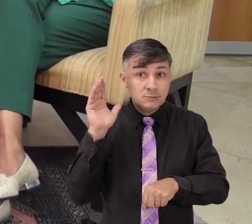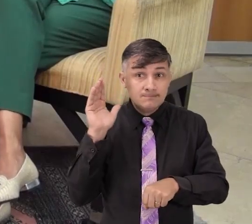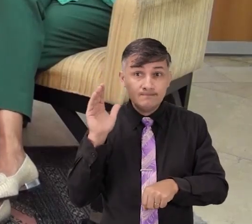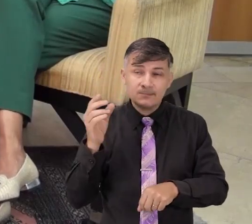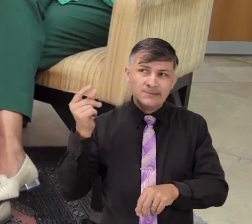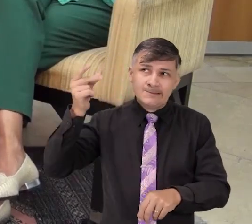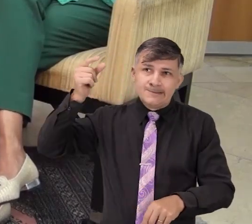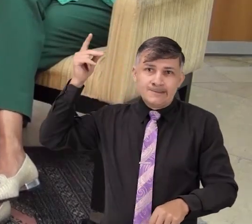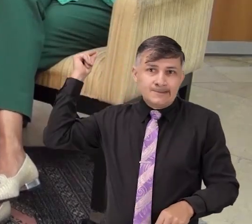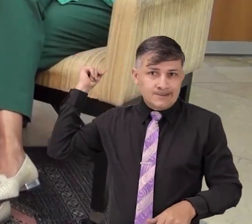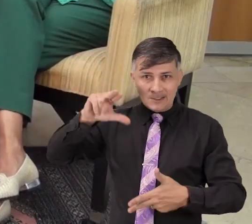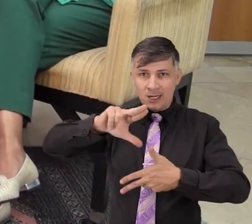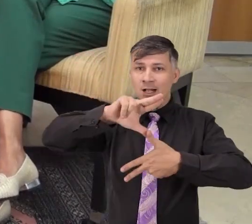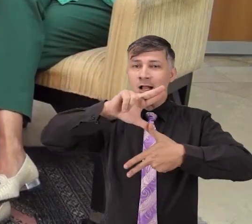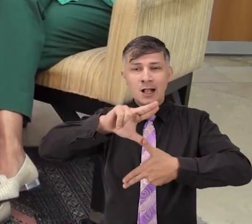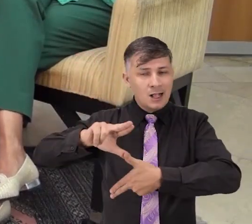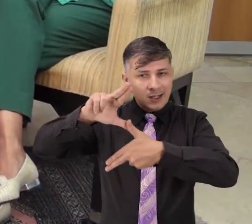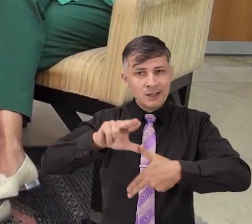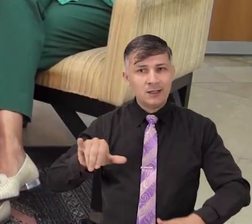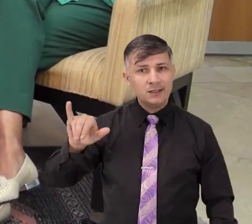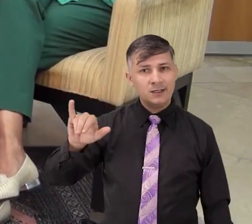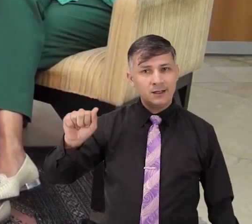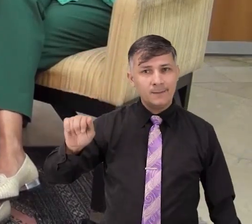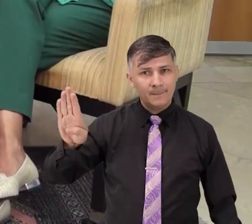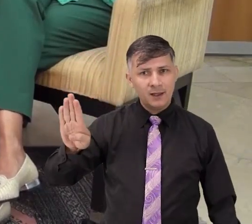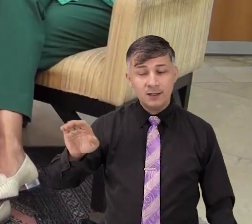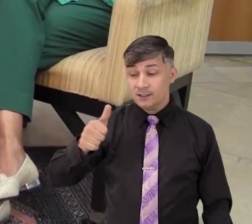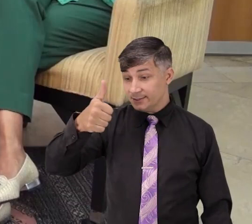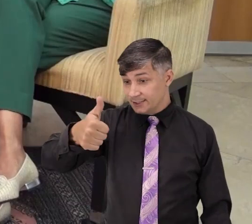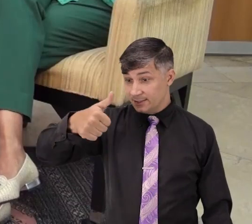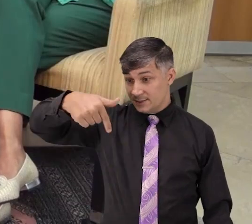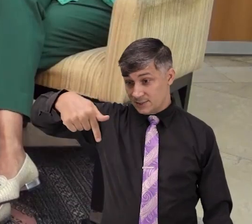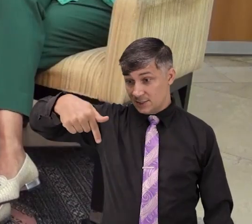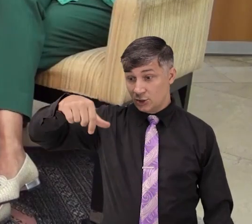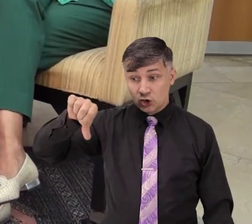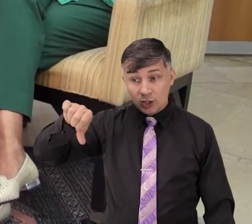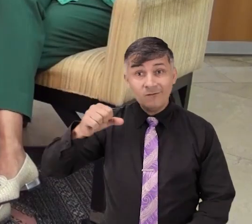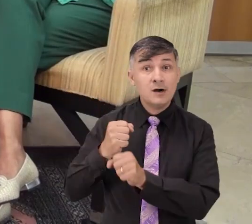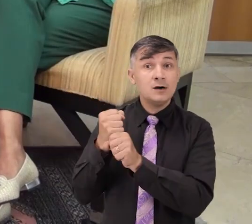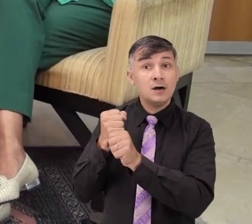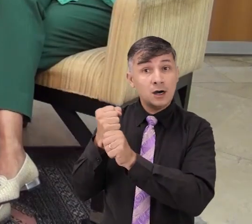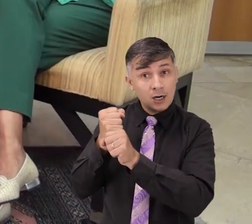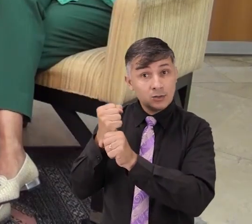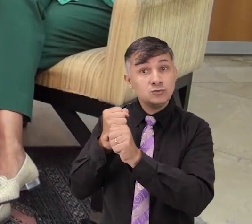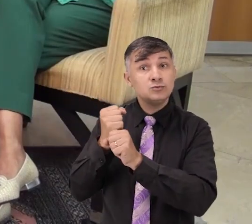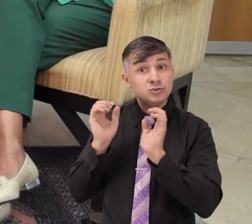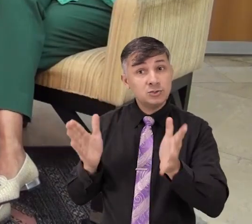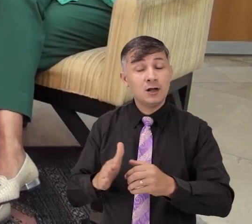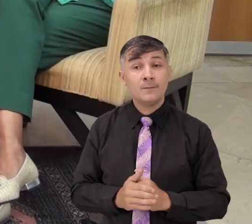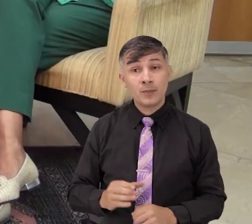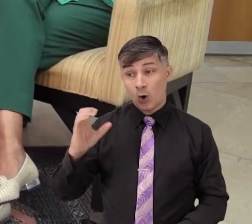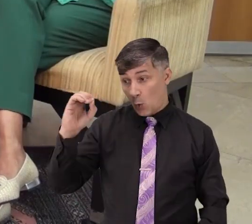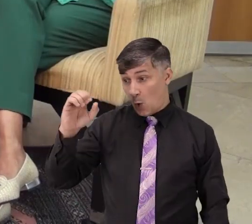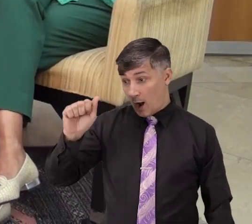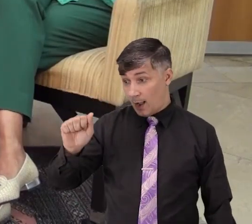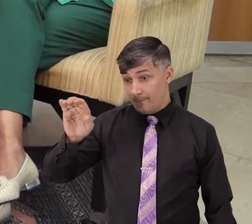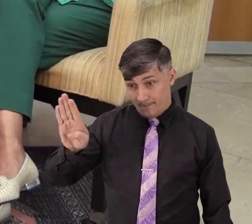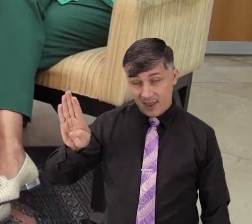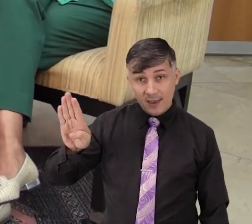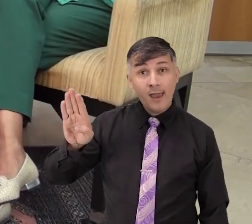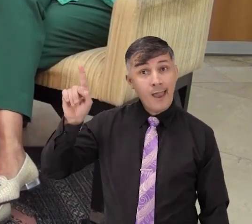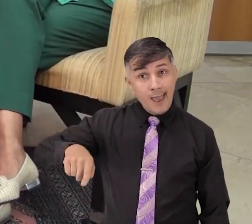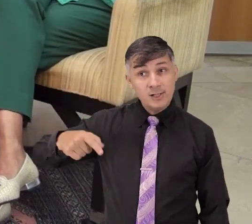anos. 179 anos. É, a OAB surgiu do IAB. Exatamente. O que é que as pessoas, o que é que as